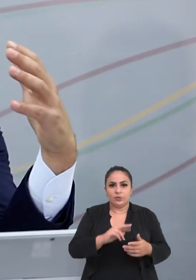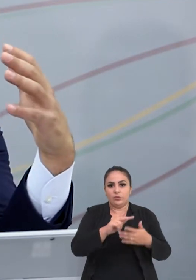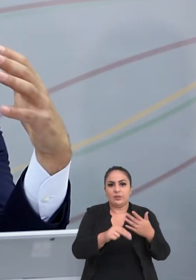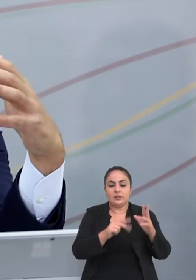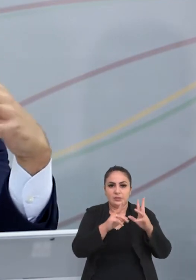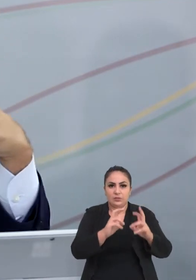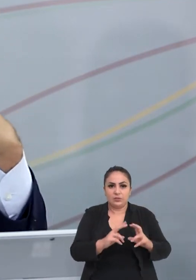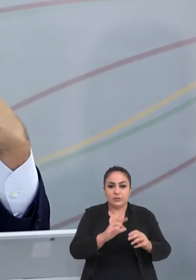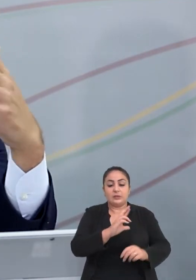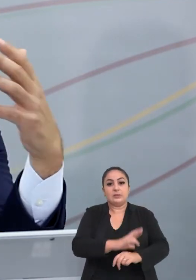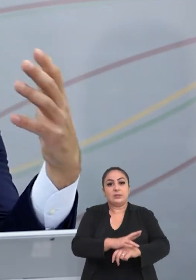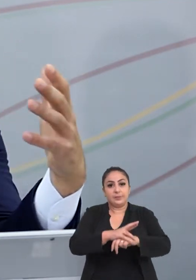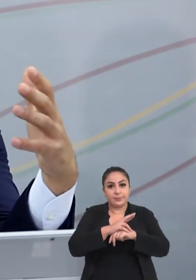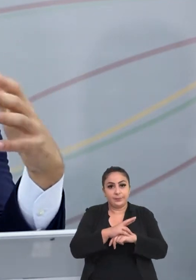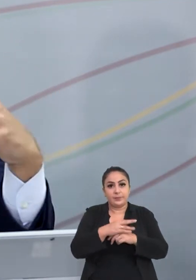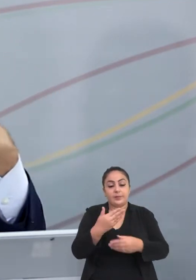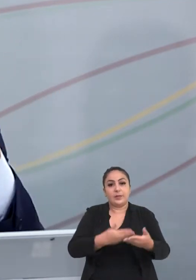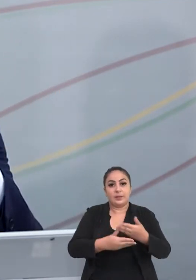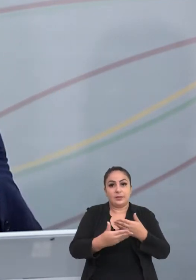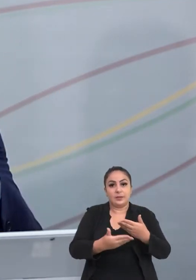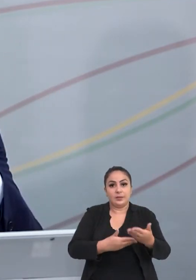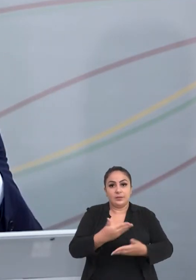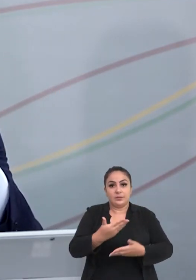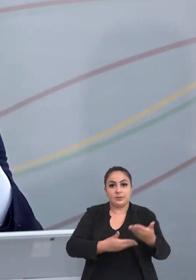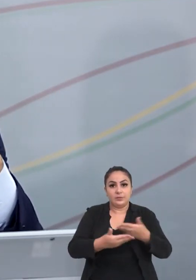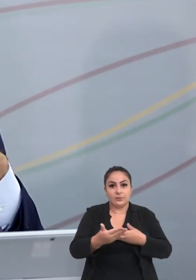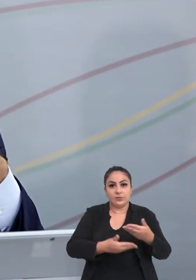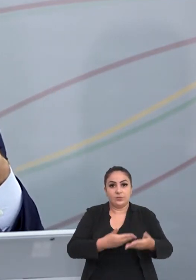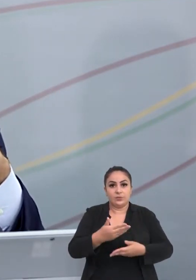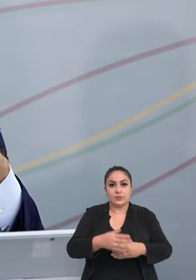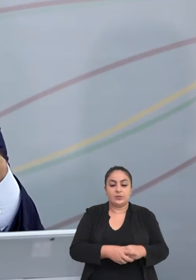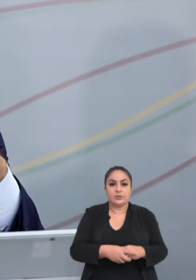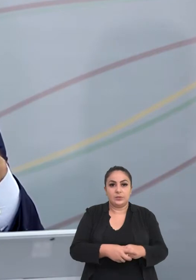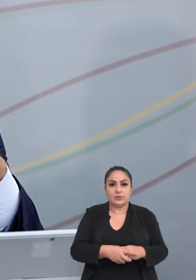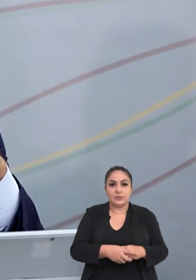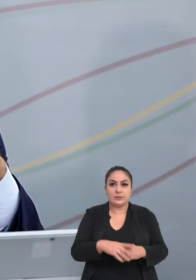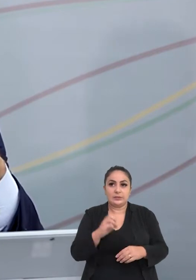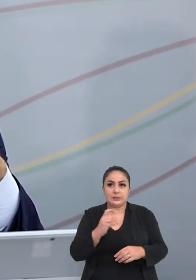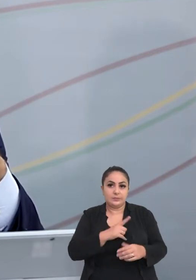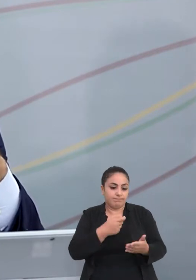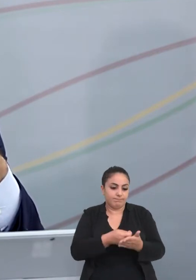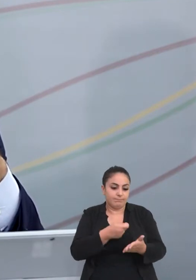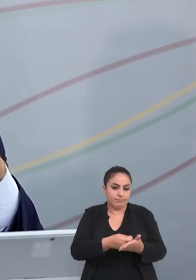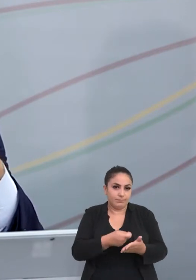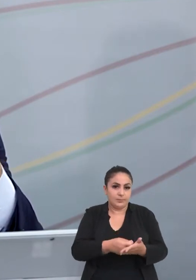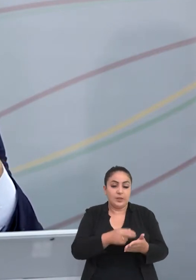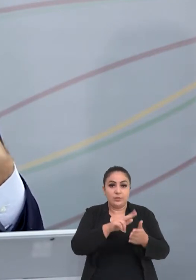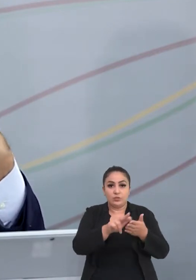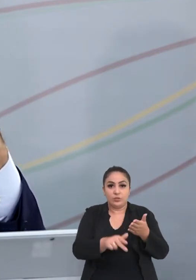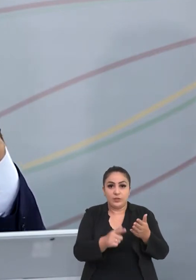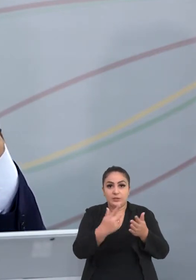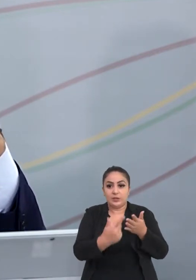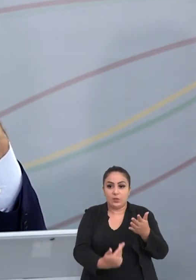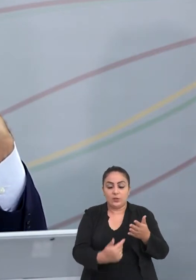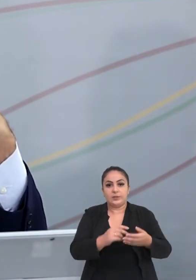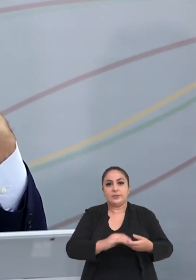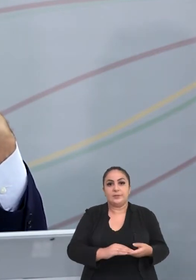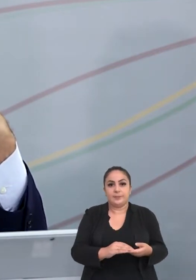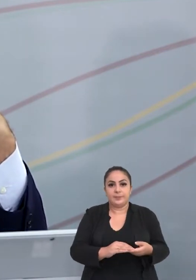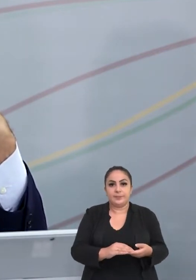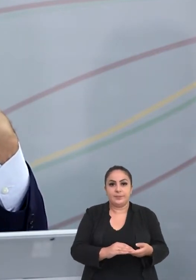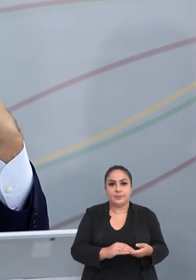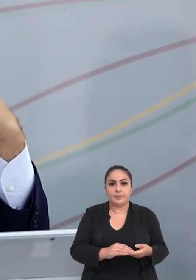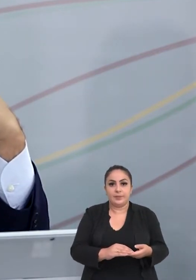as várias questões de segurança envolvidas aqui que se exige, né, uma série de